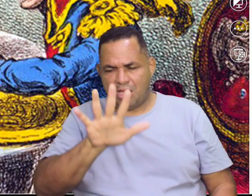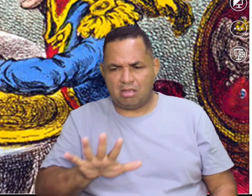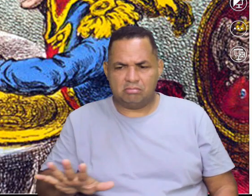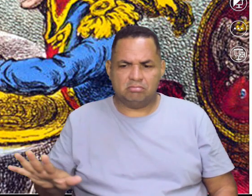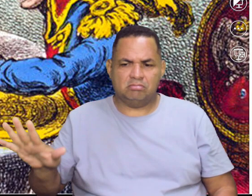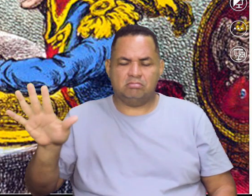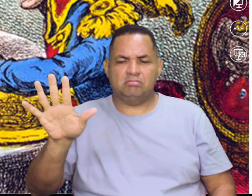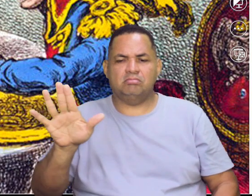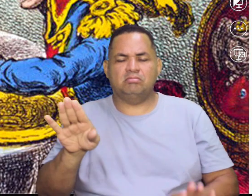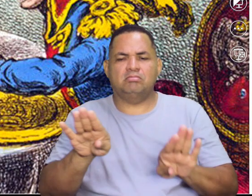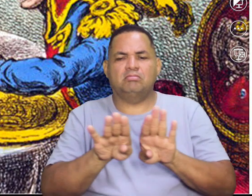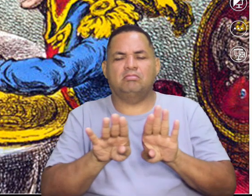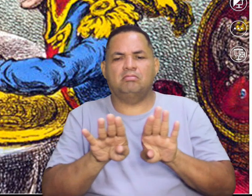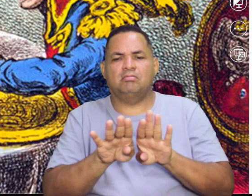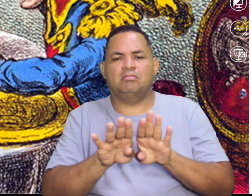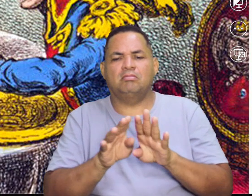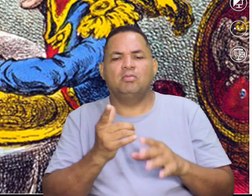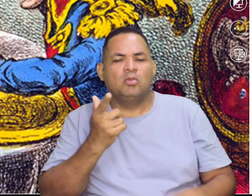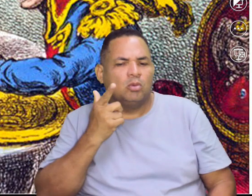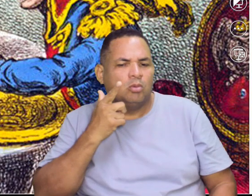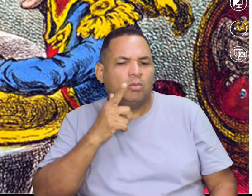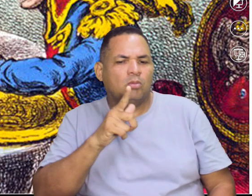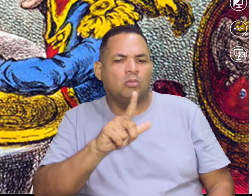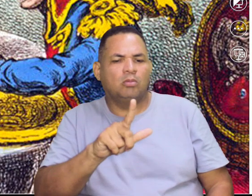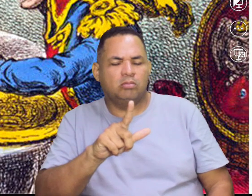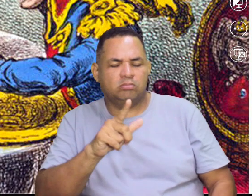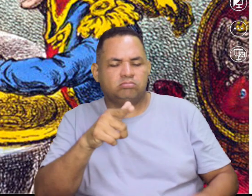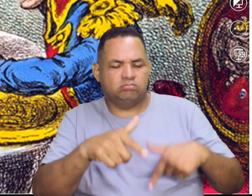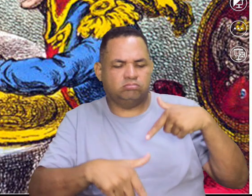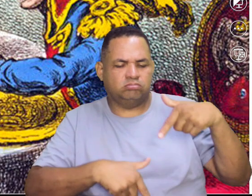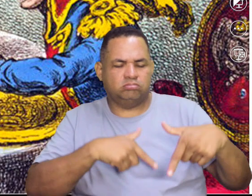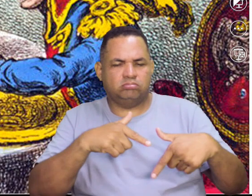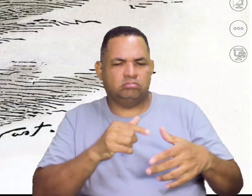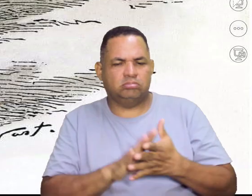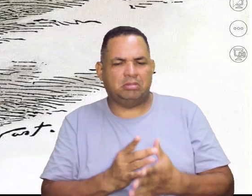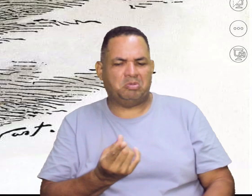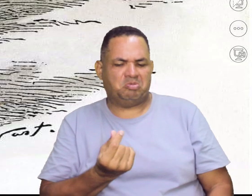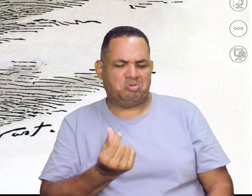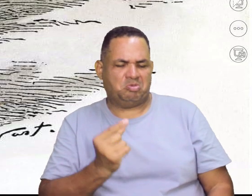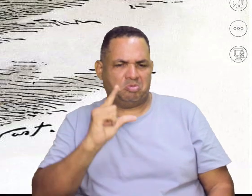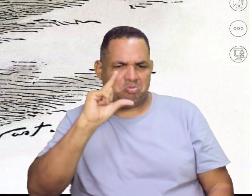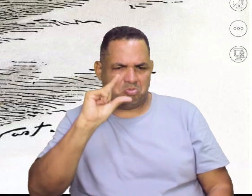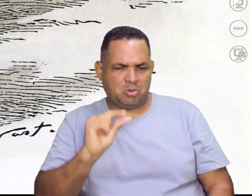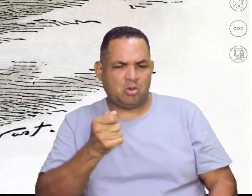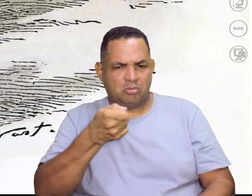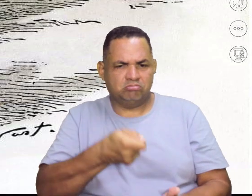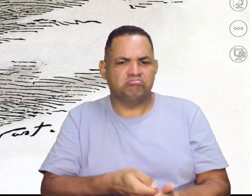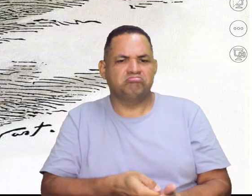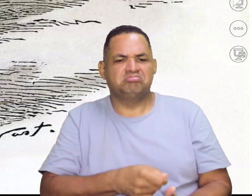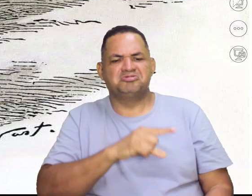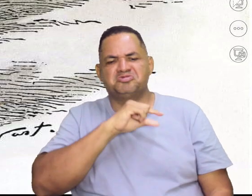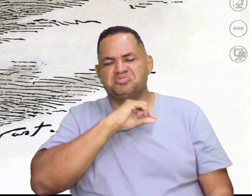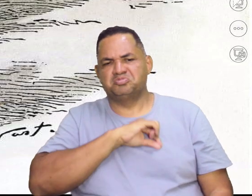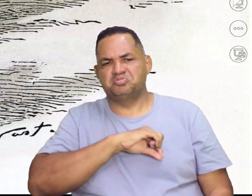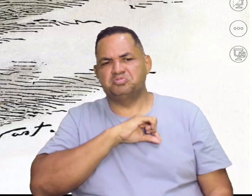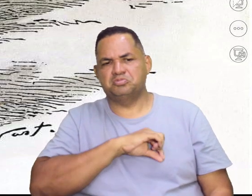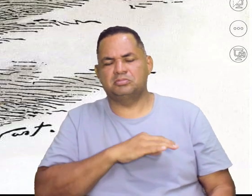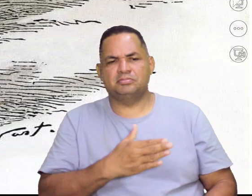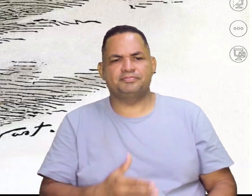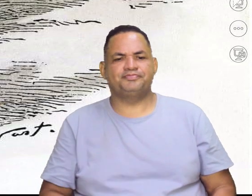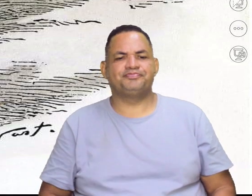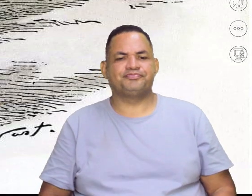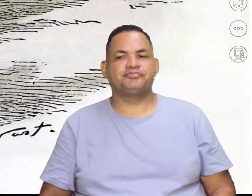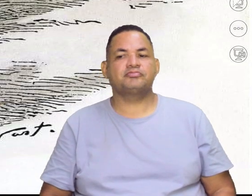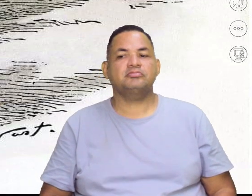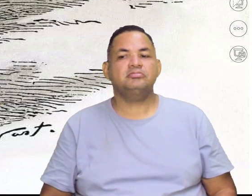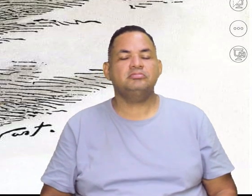matéria-prima e eles também vão conseguir mão de obra muito barata. E aí, o que eles vão fazer para